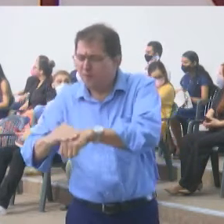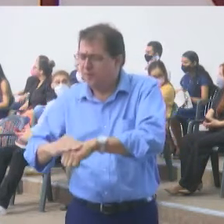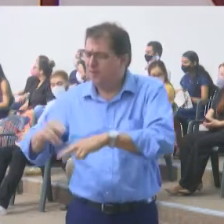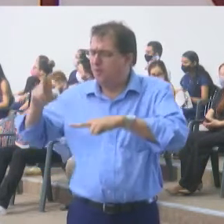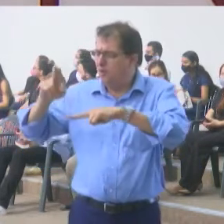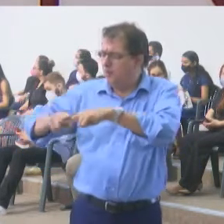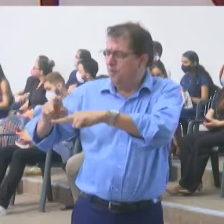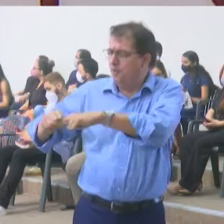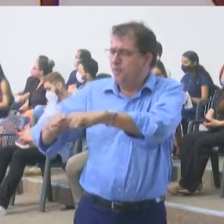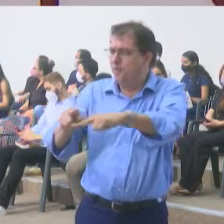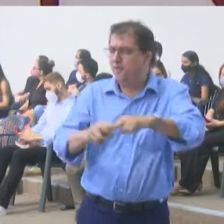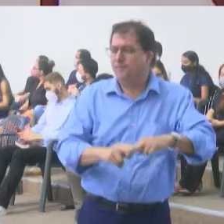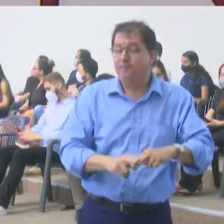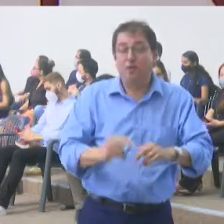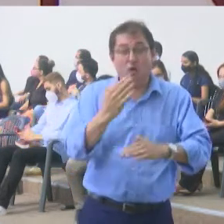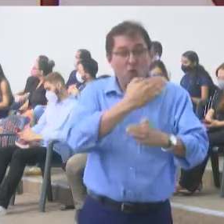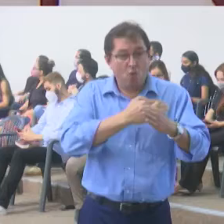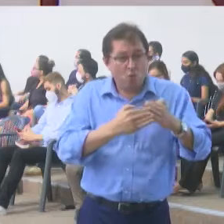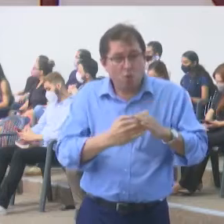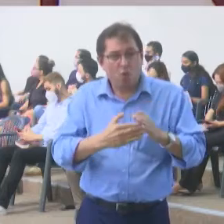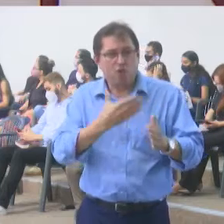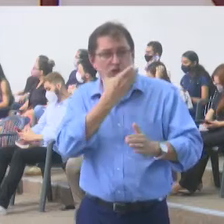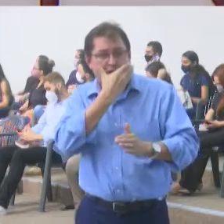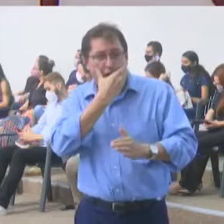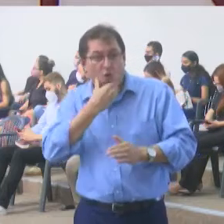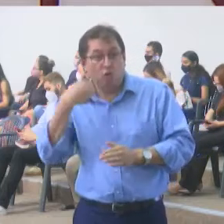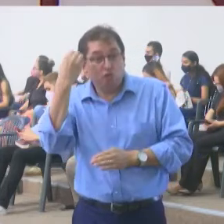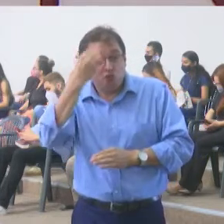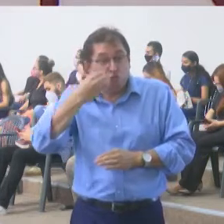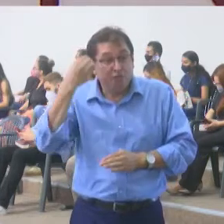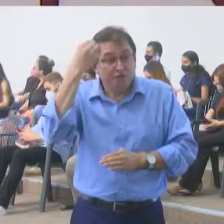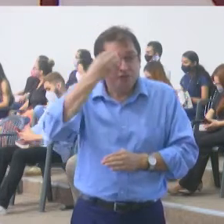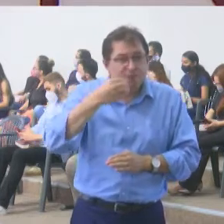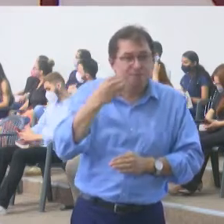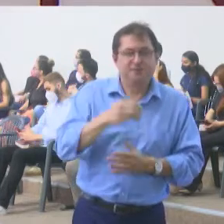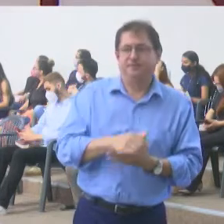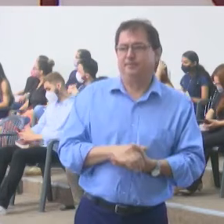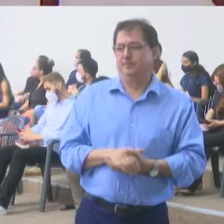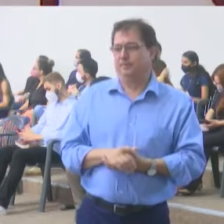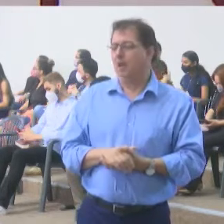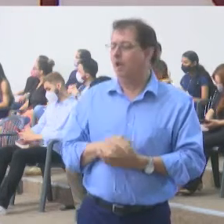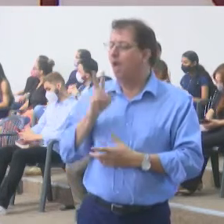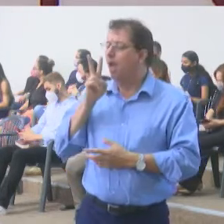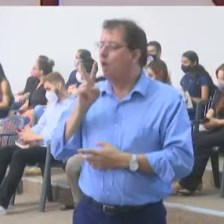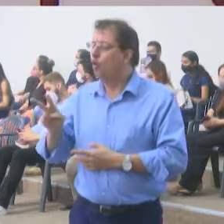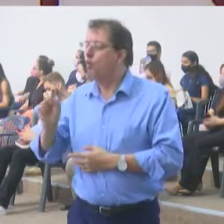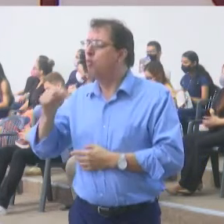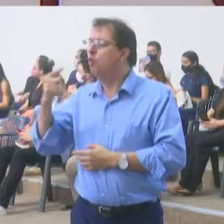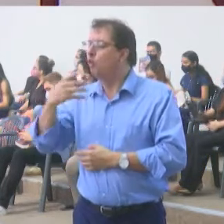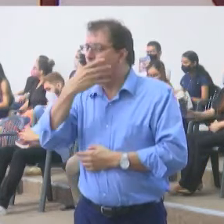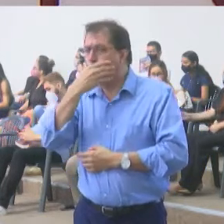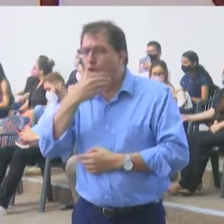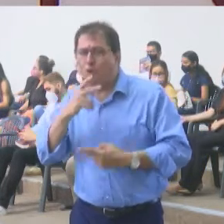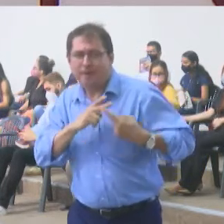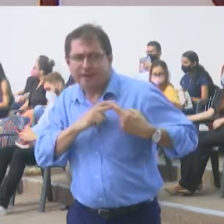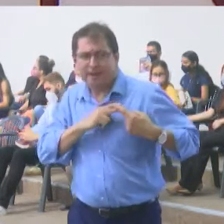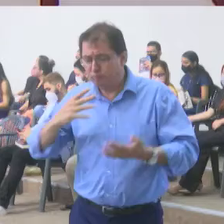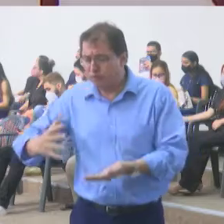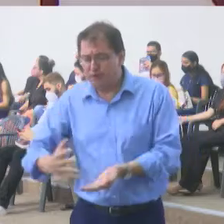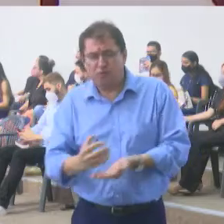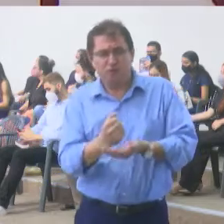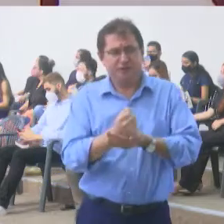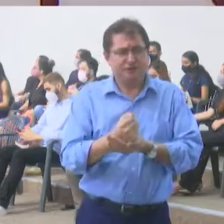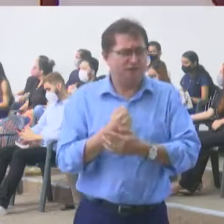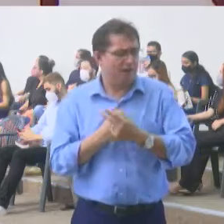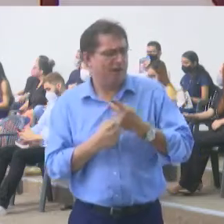se assentou, os anciãos da cidade se assentaram. O outro resgatador que tinha o privilégio, a prioridade de resgate, se